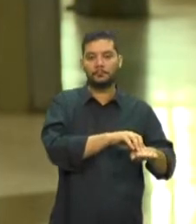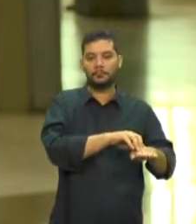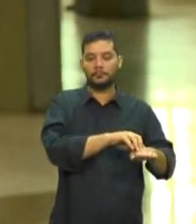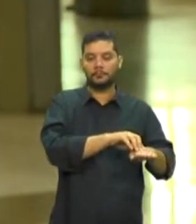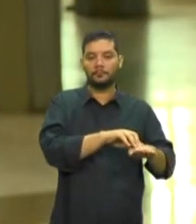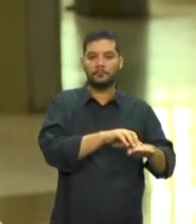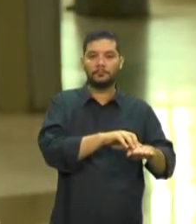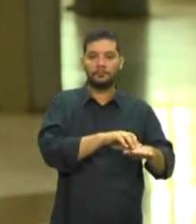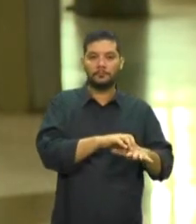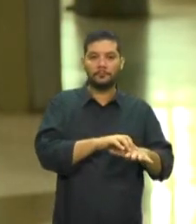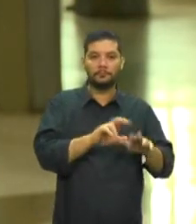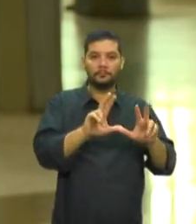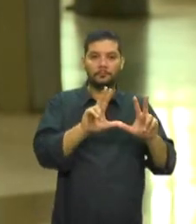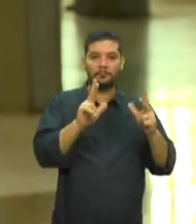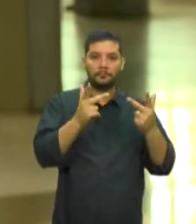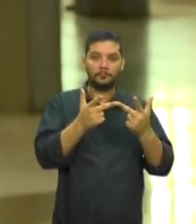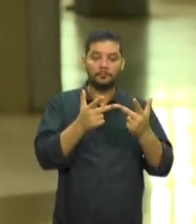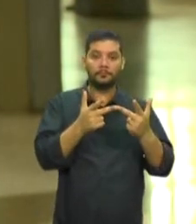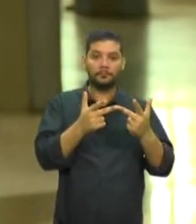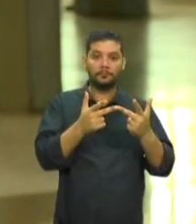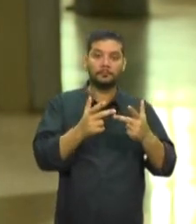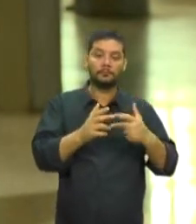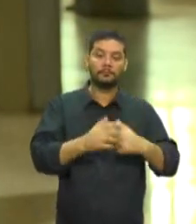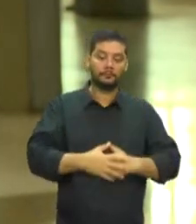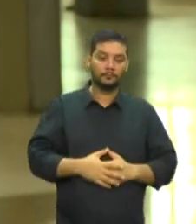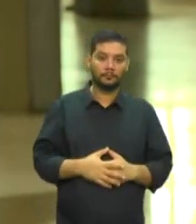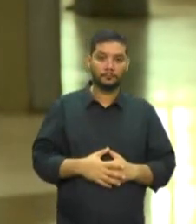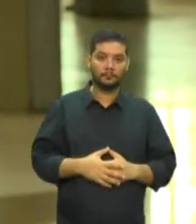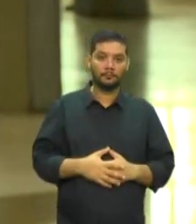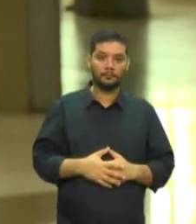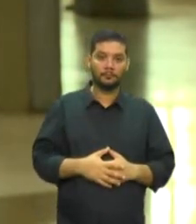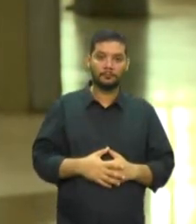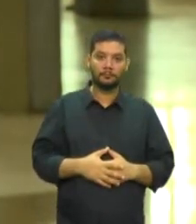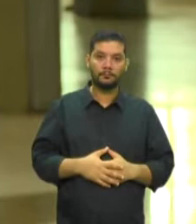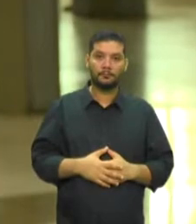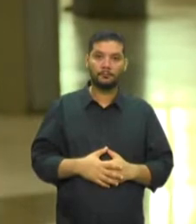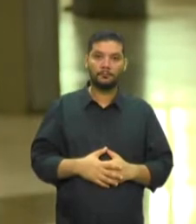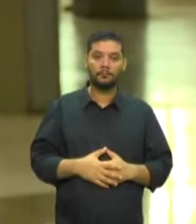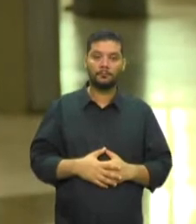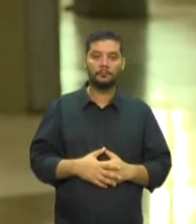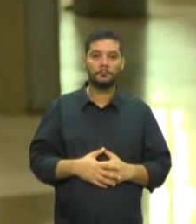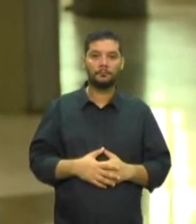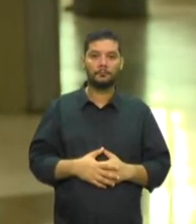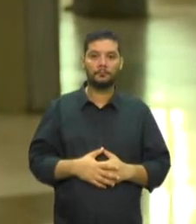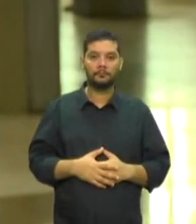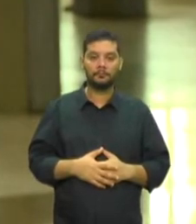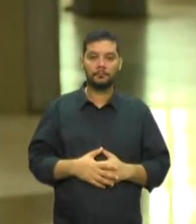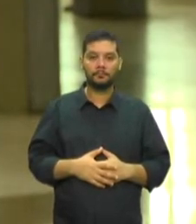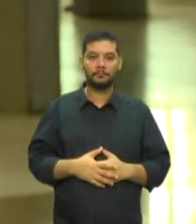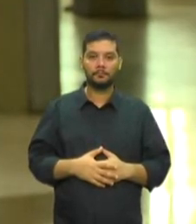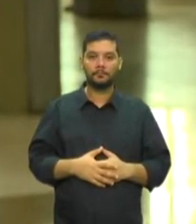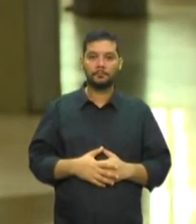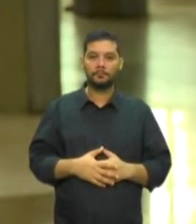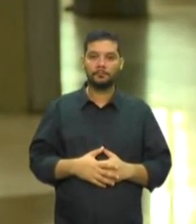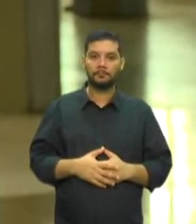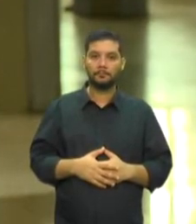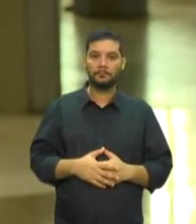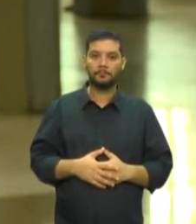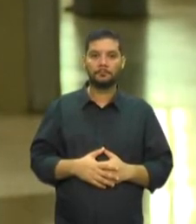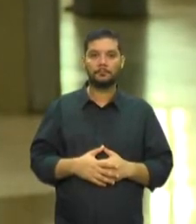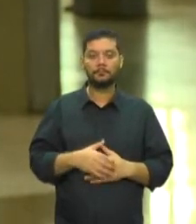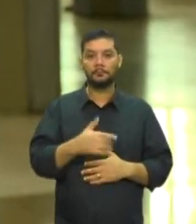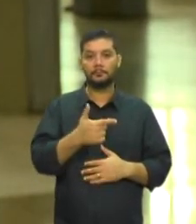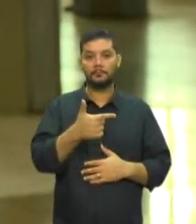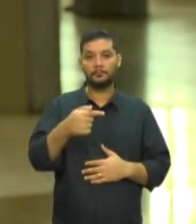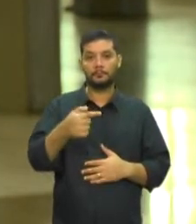da Câmara Municipal, do Executivo Municipal, aliás, do Legislativo Municipal de Itapipoca, tá certo? Então, acontece nos dias 27,